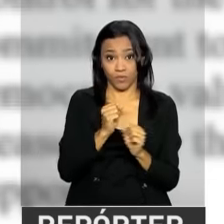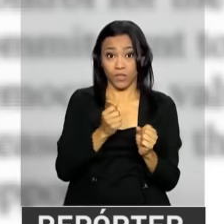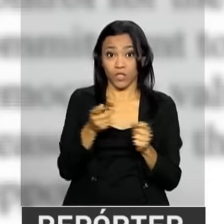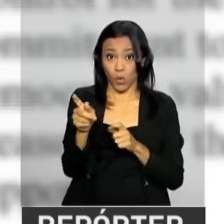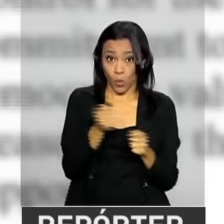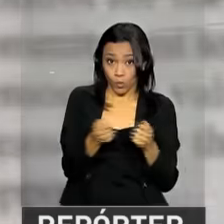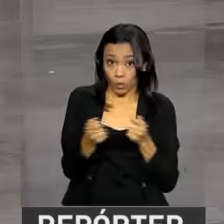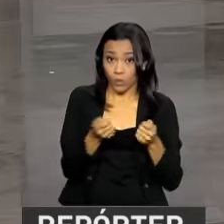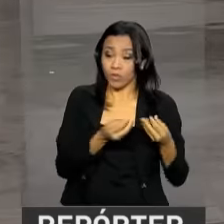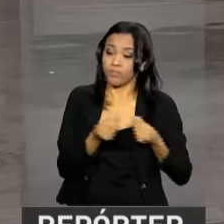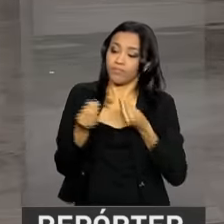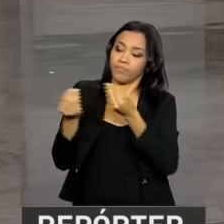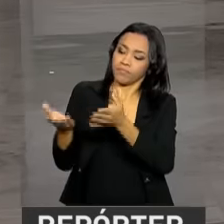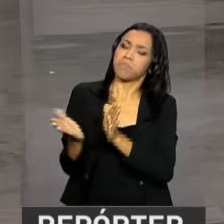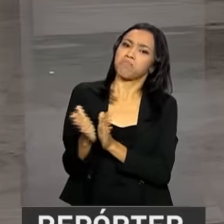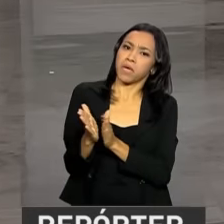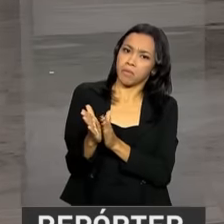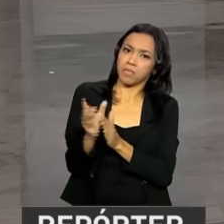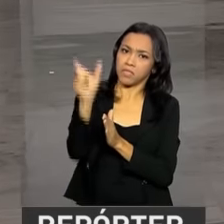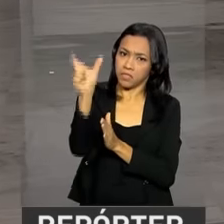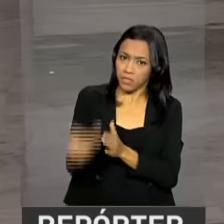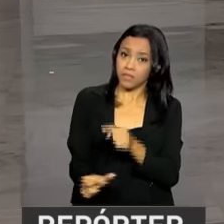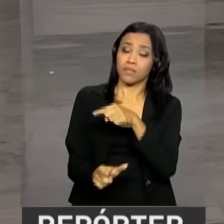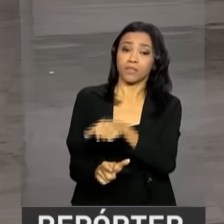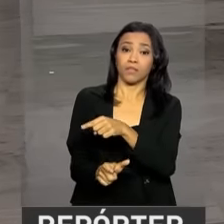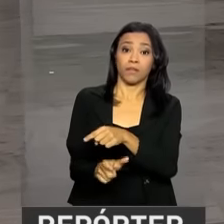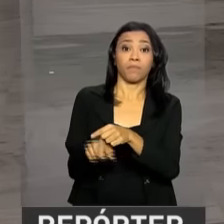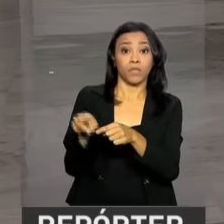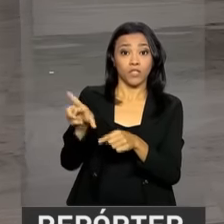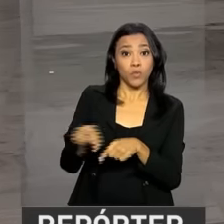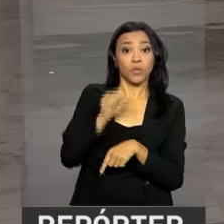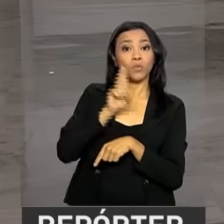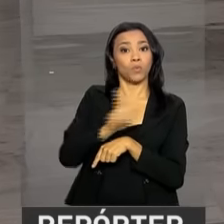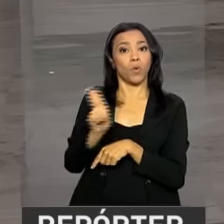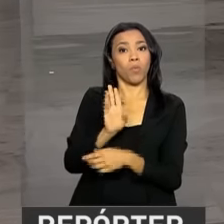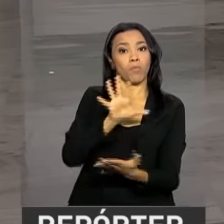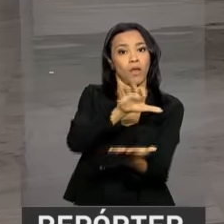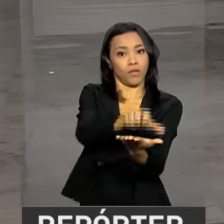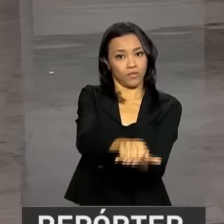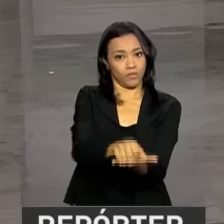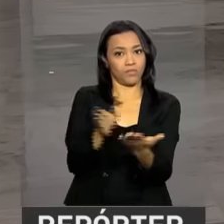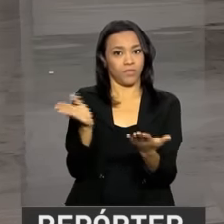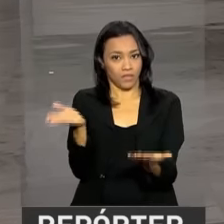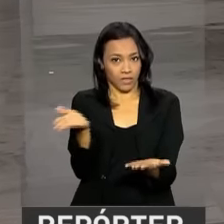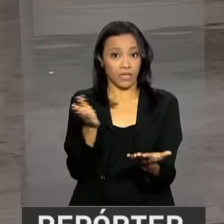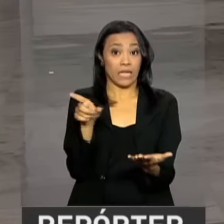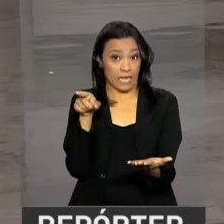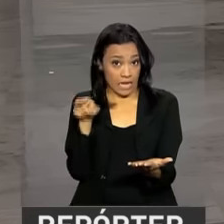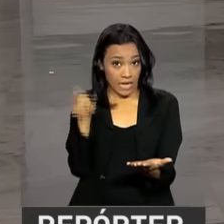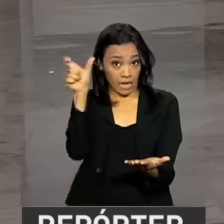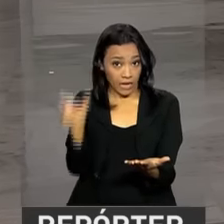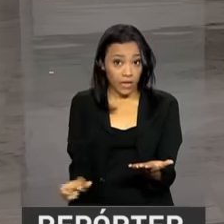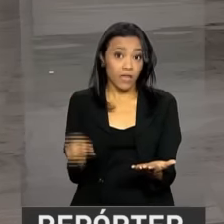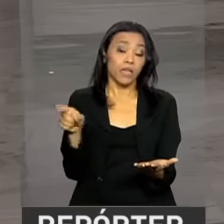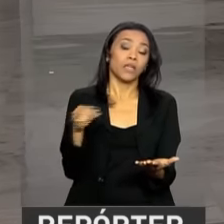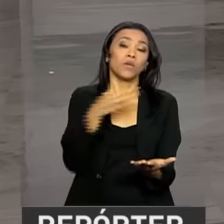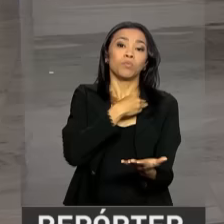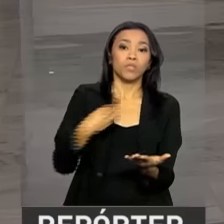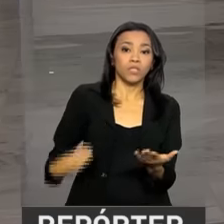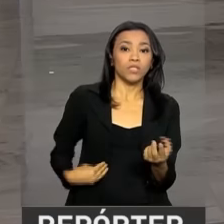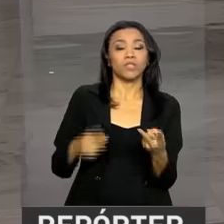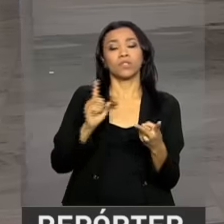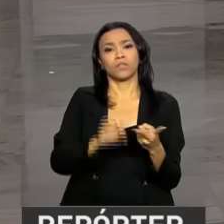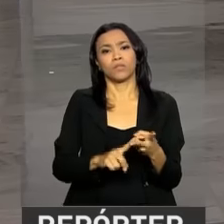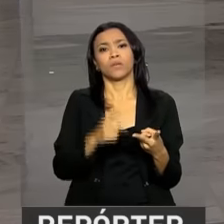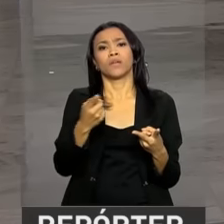Jardim em que parabeniza ele por ter sido nomeado para o cargo e afirma que ele o ministro e o presidente em